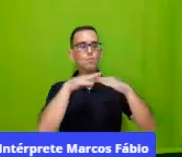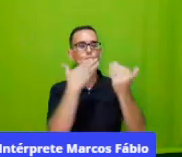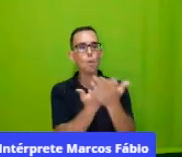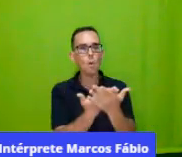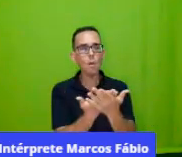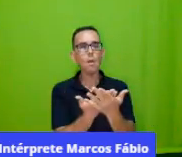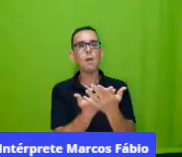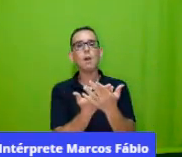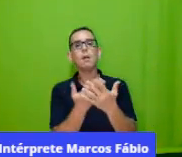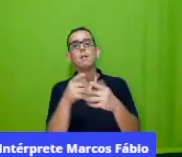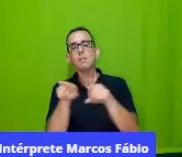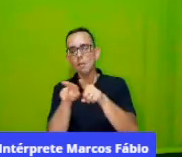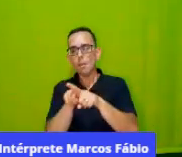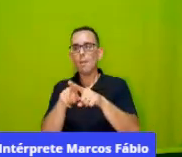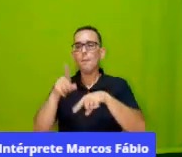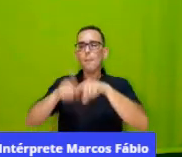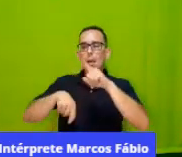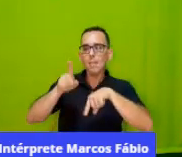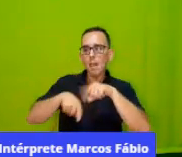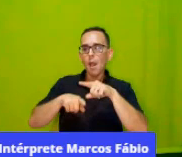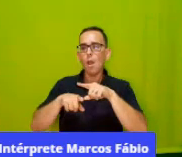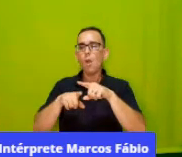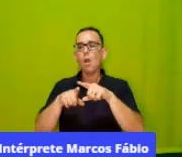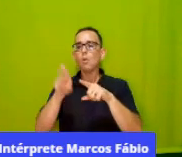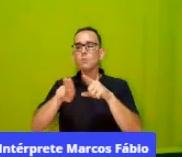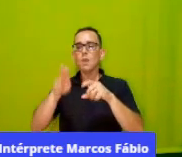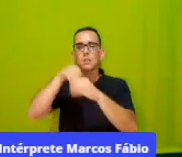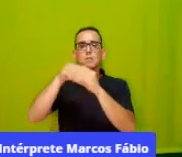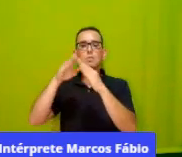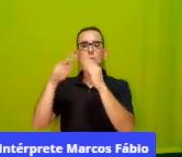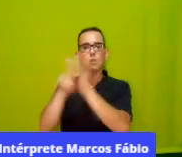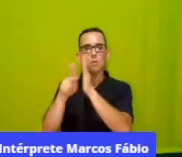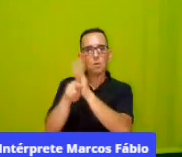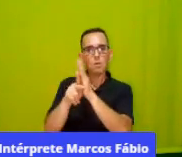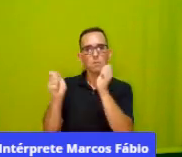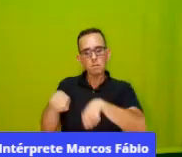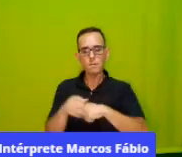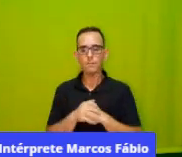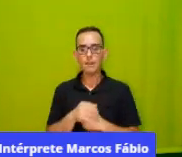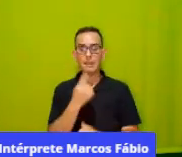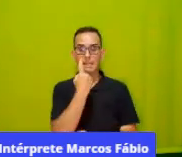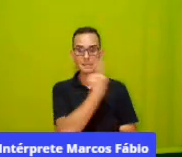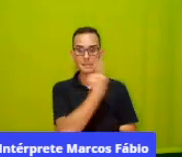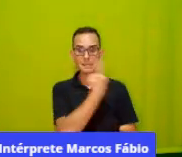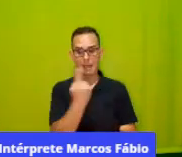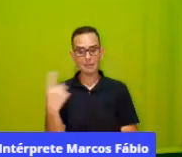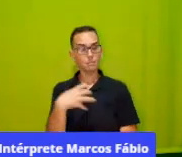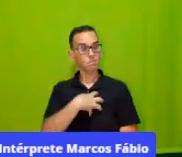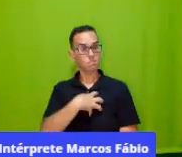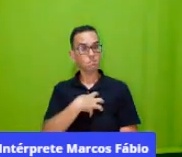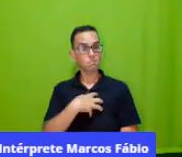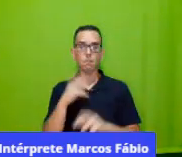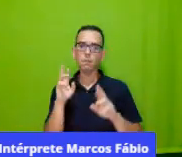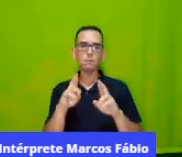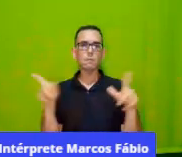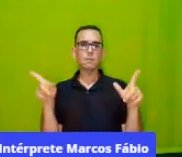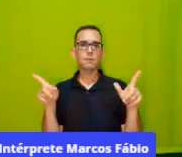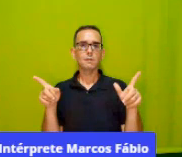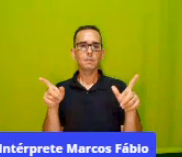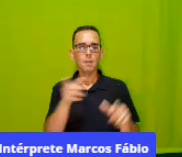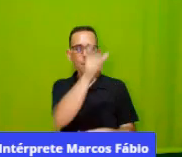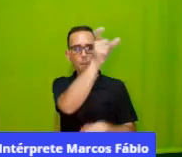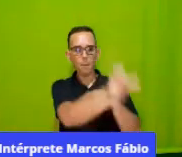nos materiais que utilizem domicílio. Então, cada caso é um caso. Então, cada pessoa